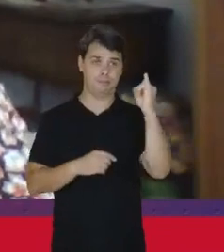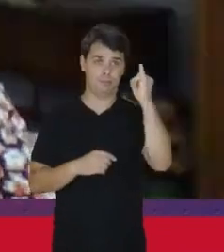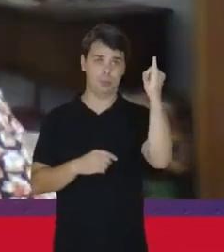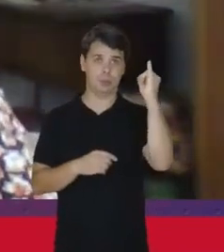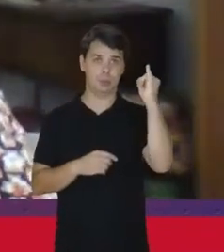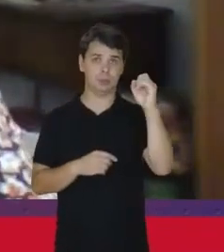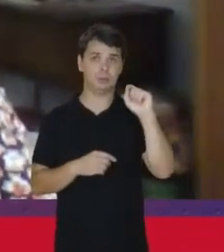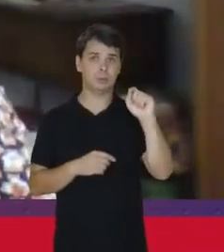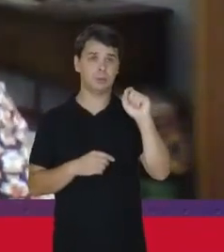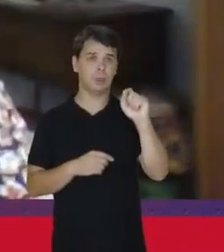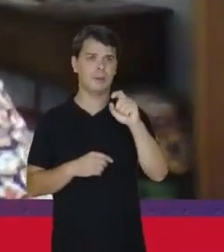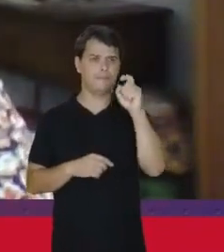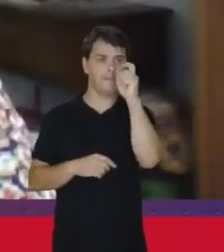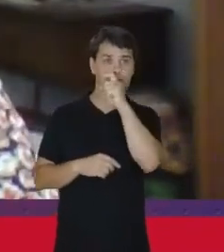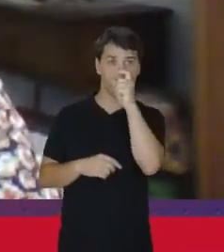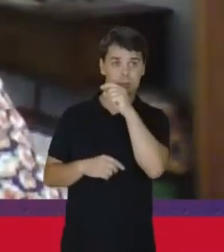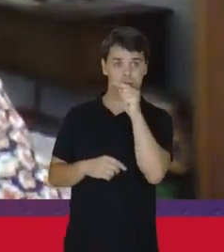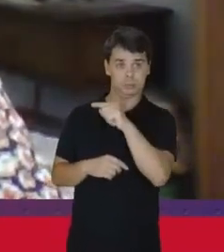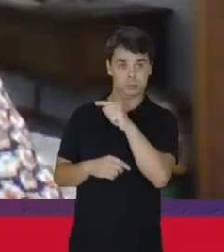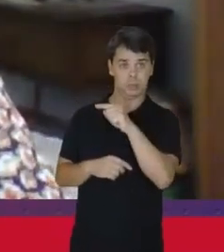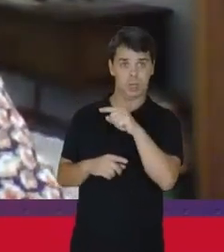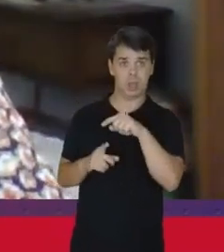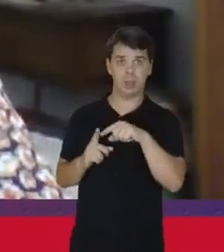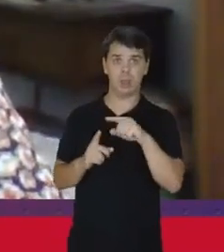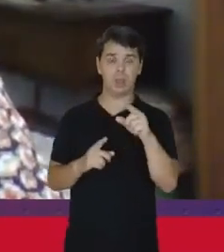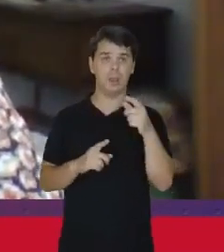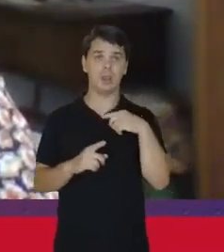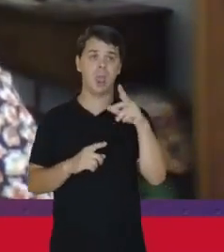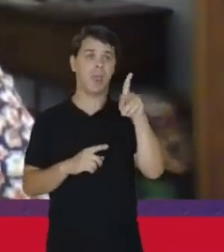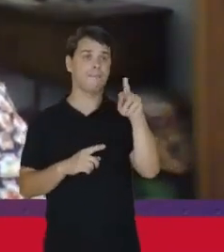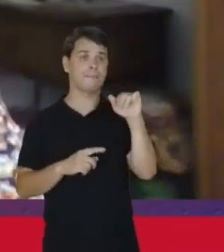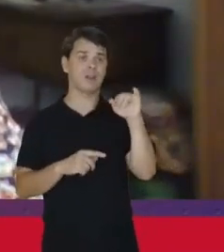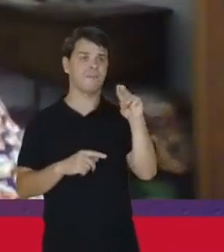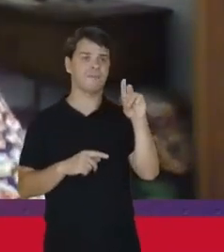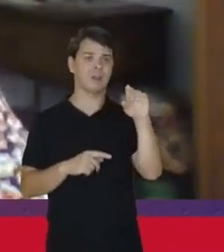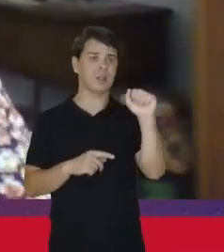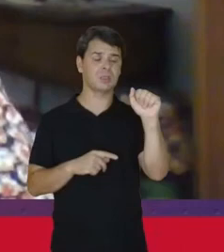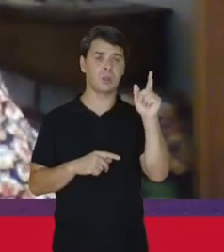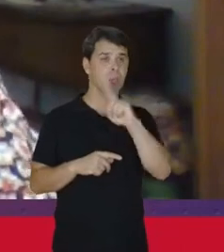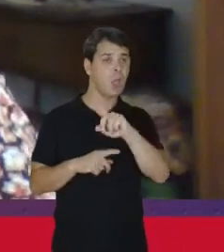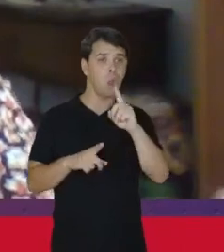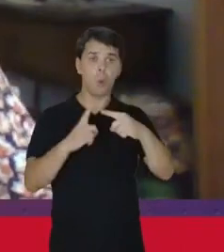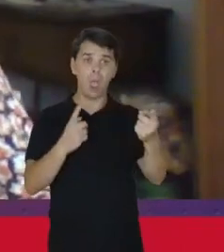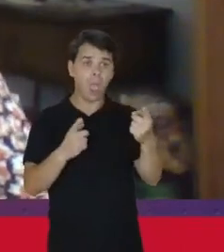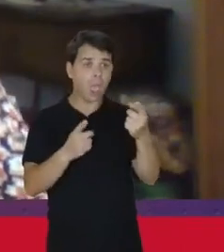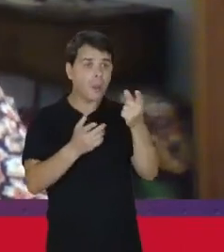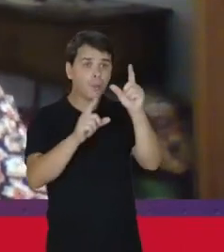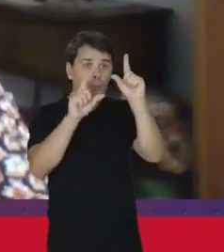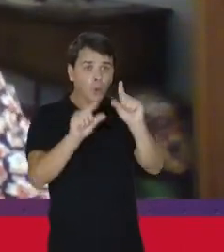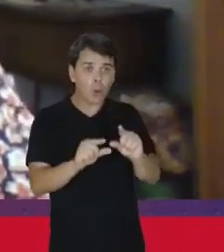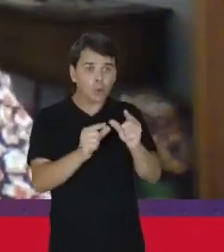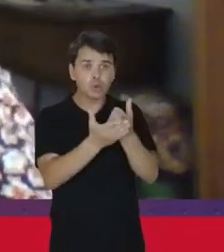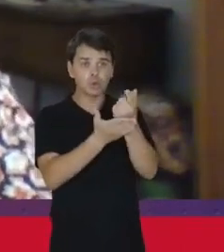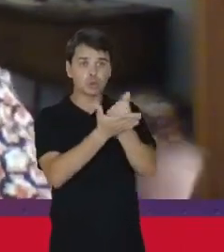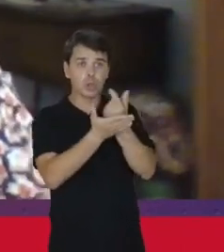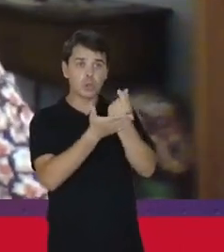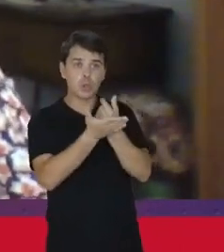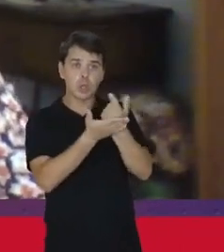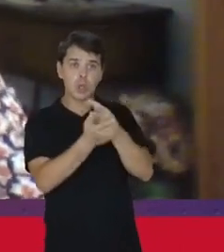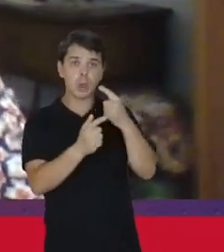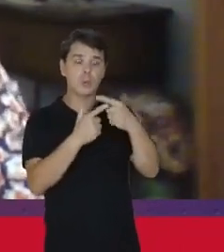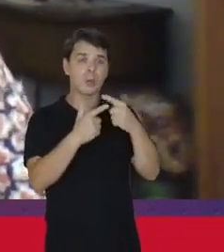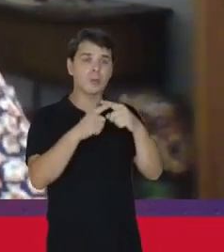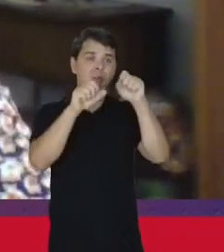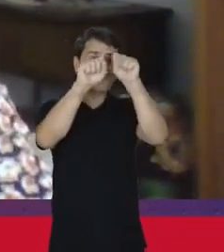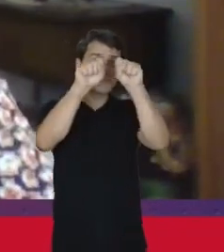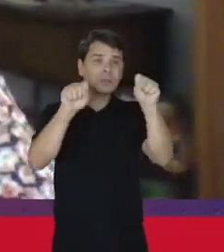importante desmistificar isso. A Previdência não era deficitária, porque a Previdência ela faz parte